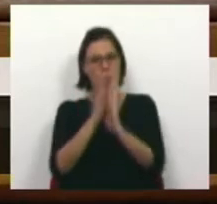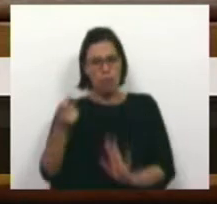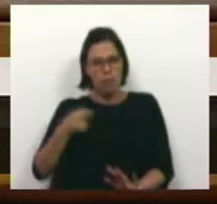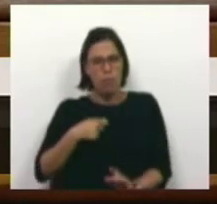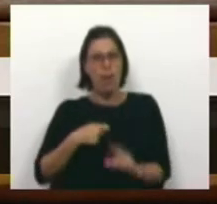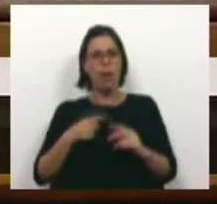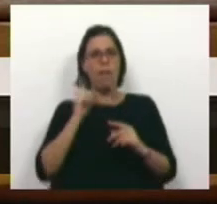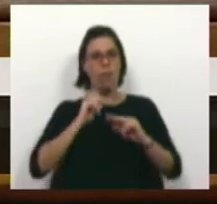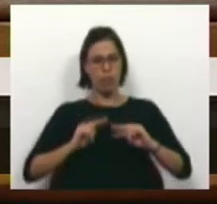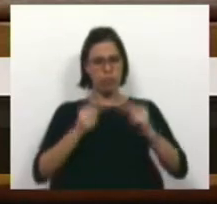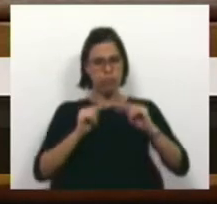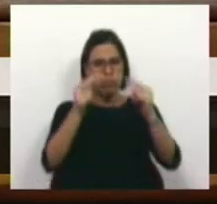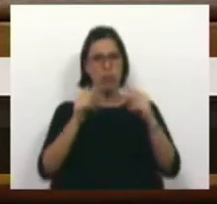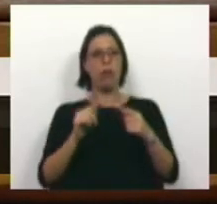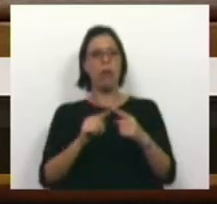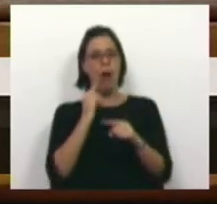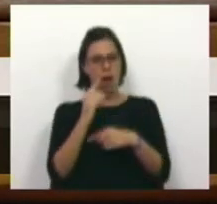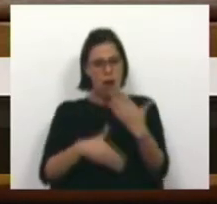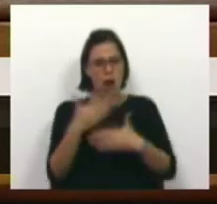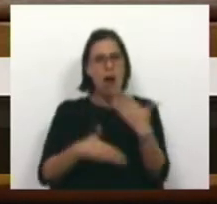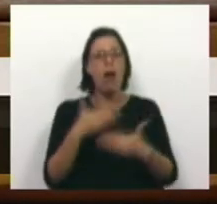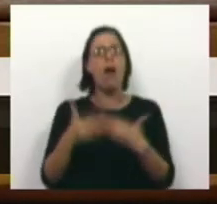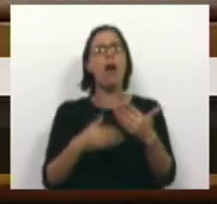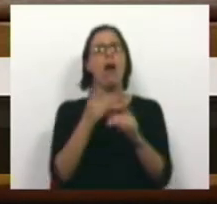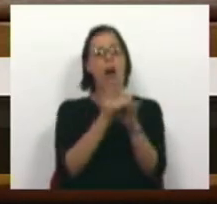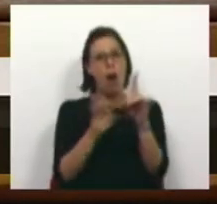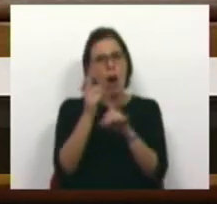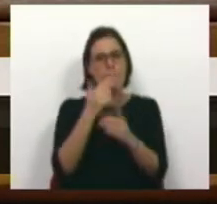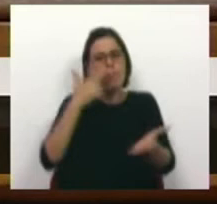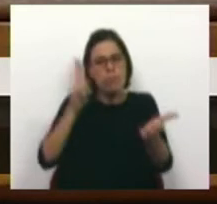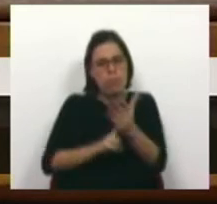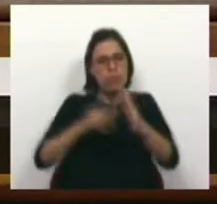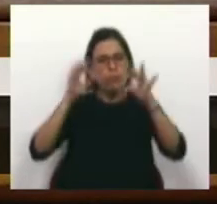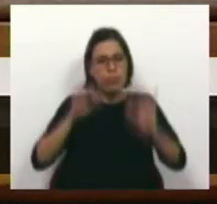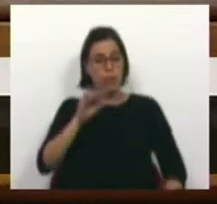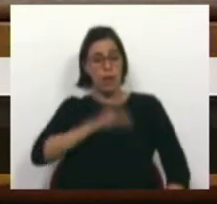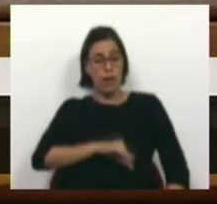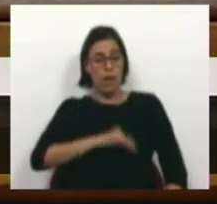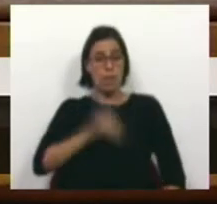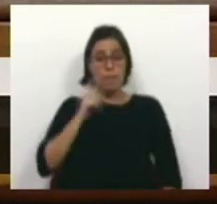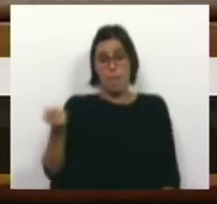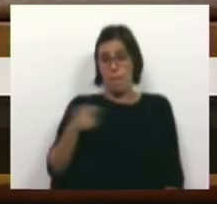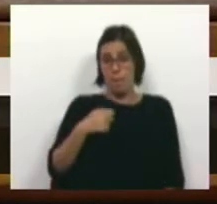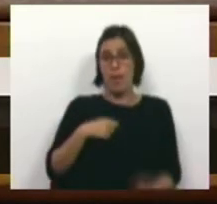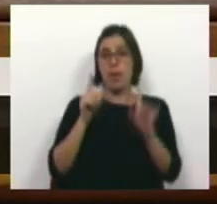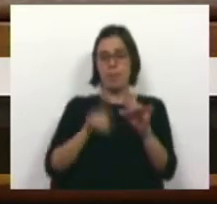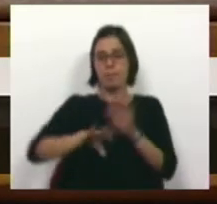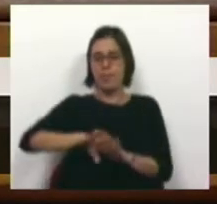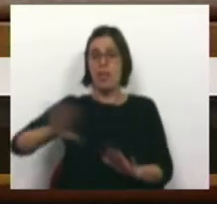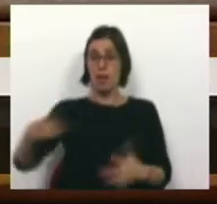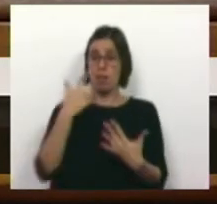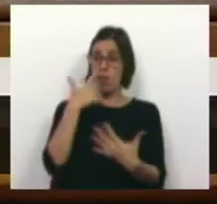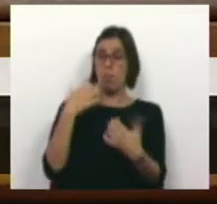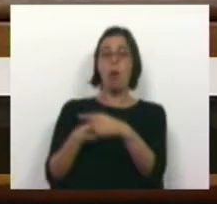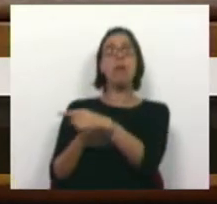serão atualizadas e que continuaremos a trajetória de aumento real do rendimento dos pensionistas, a direita mostra